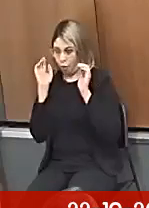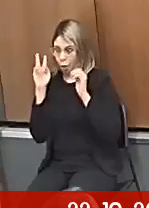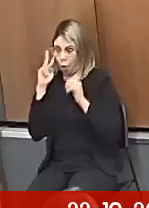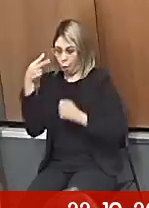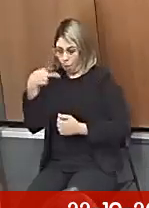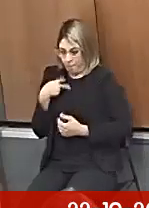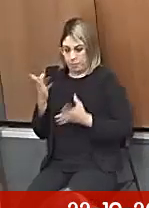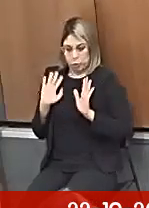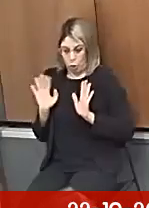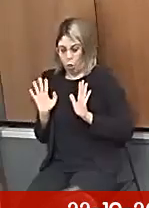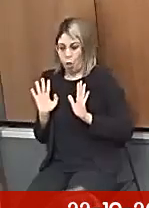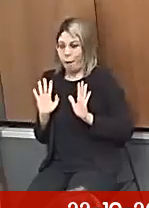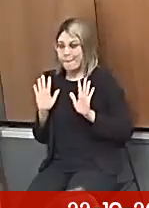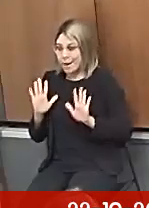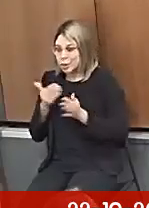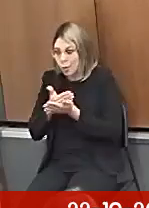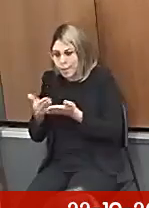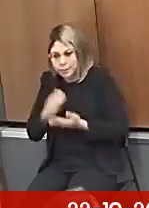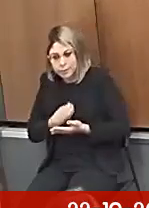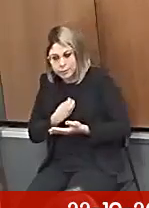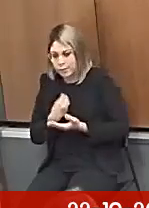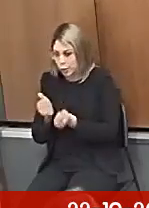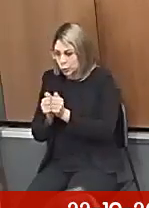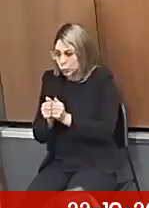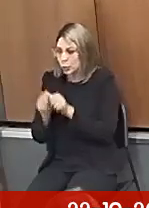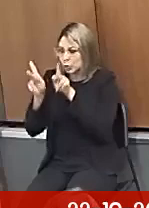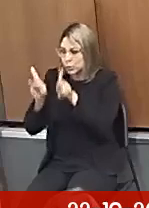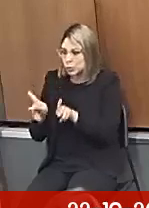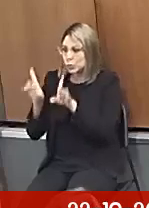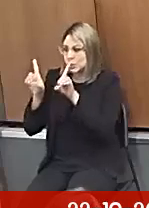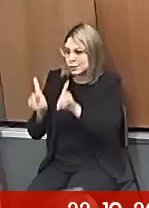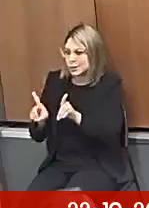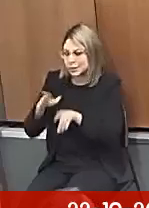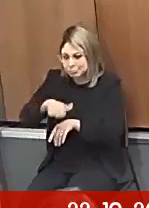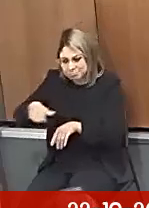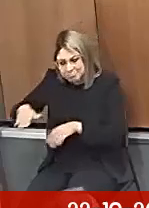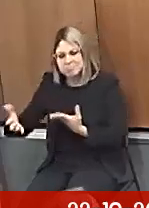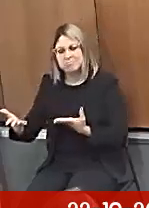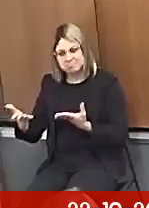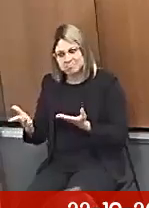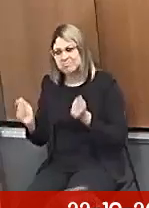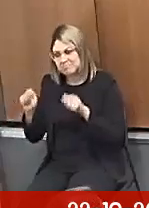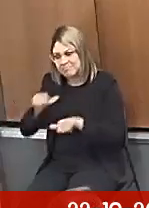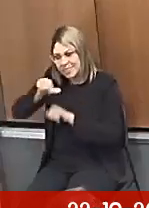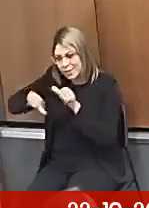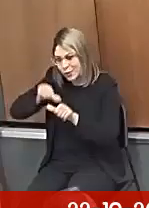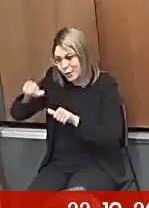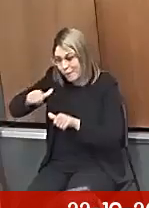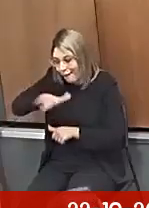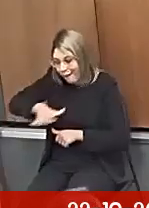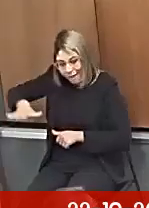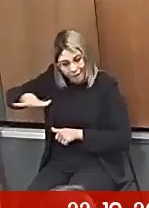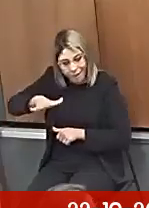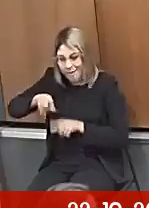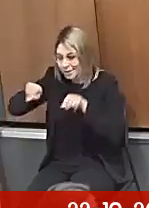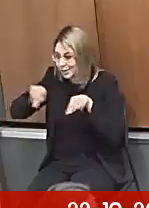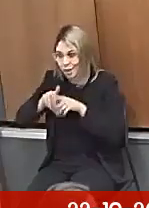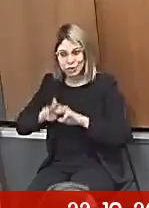conviver, deputado Zé Guilherme, com essas crianças com deficiência que são capazes de transformar o ambiente à sua